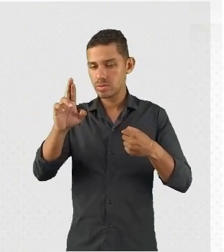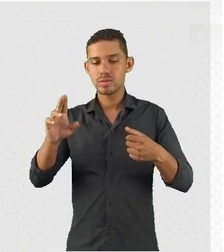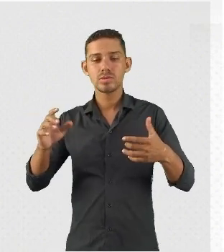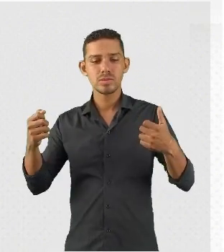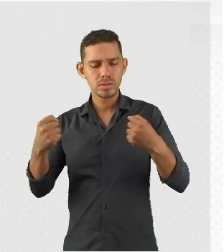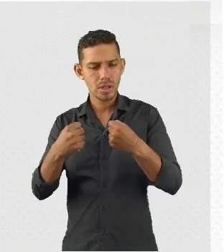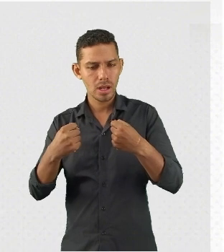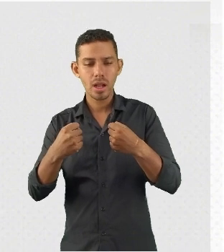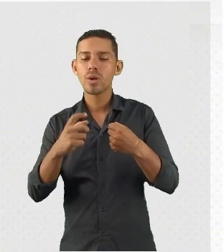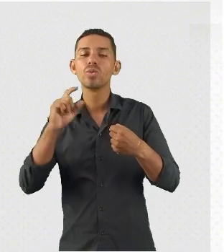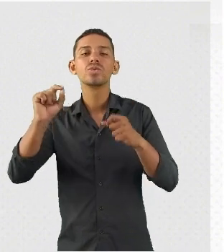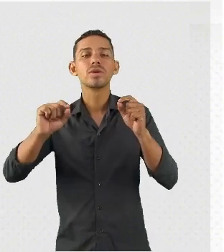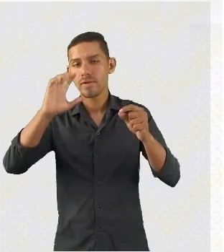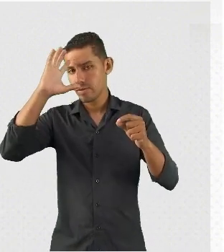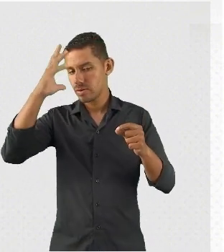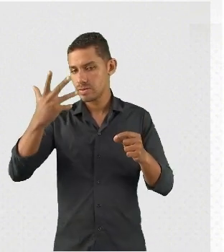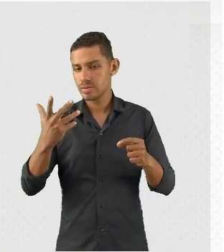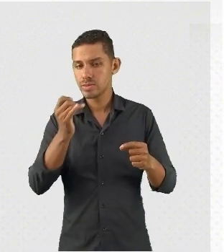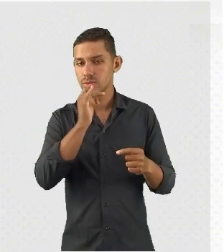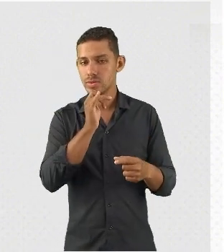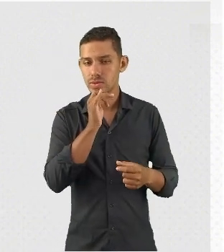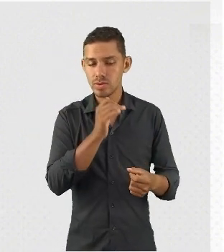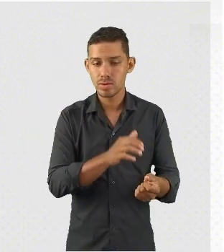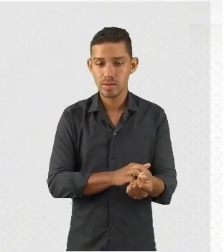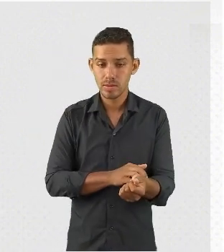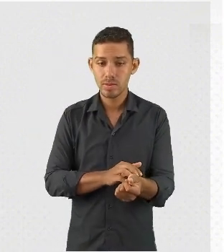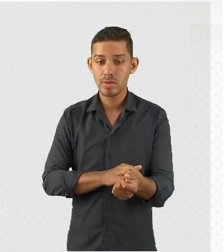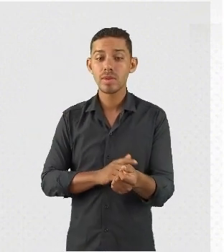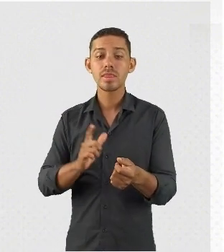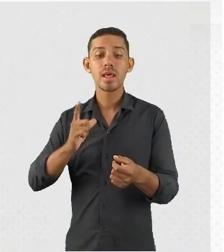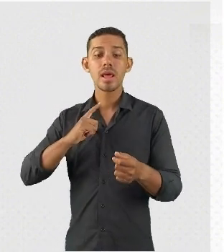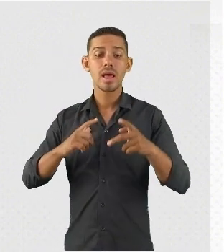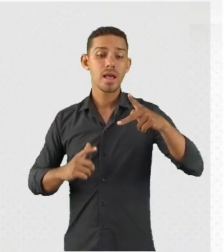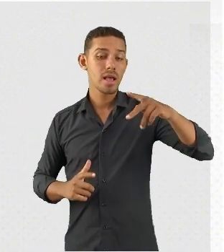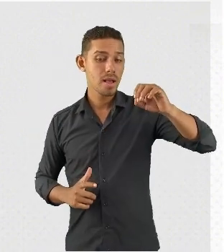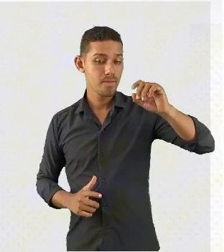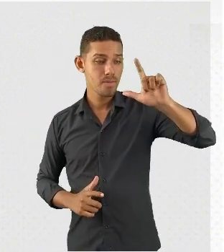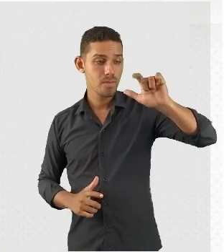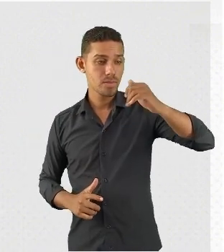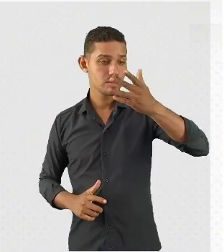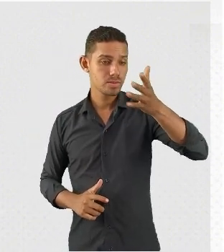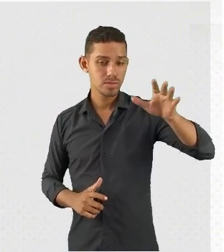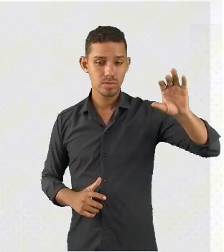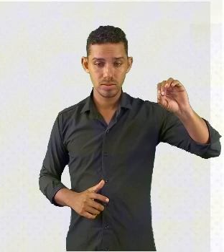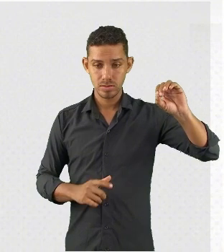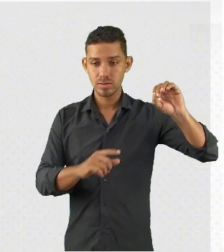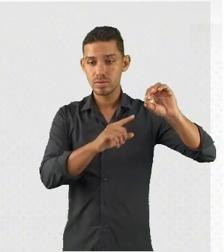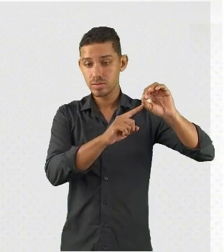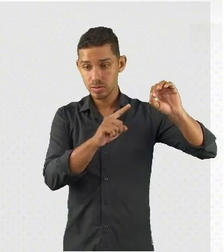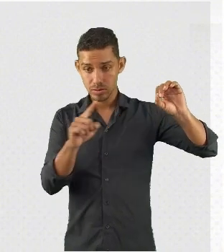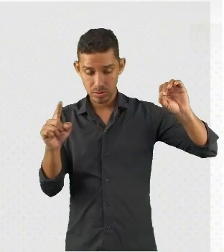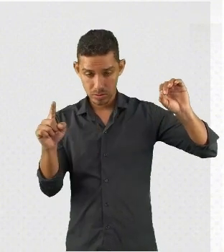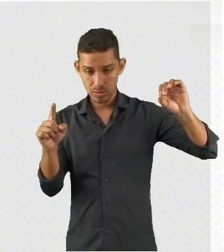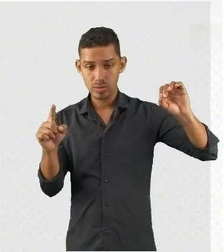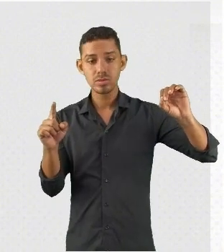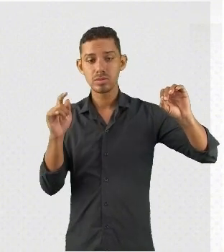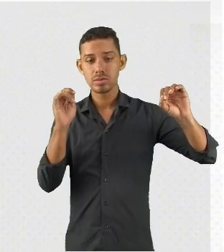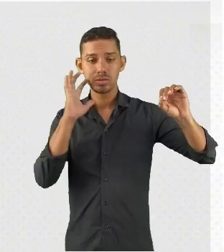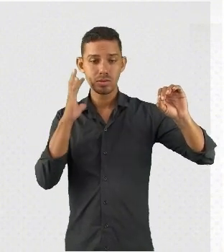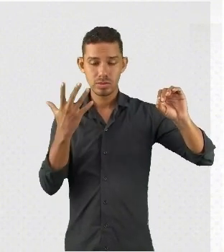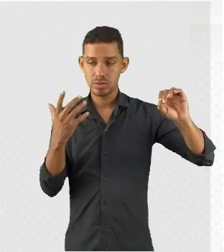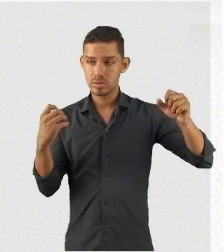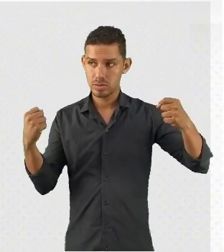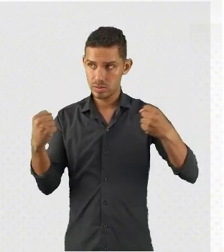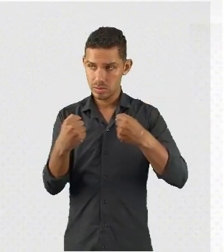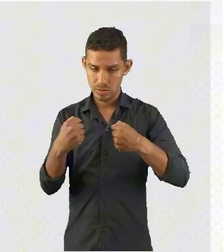quando fazer isso? A polarização das cargas do induzido devido à aproximação do indutor. Então,